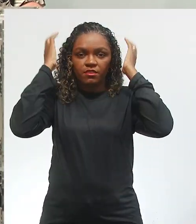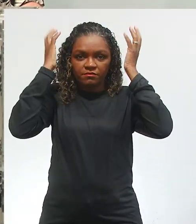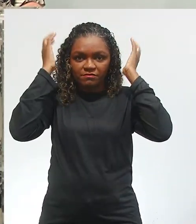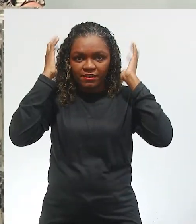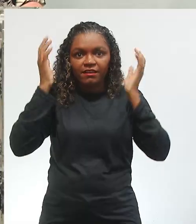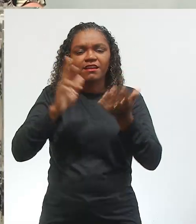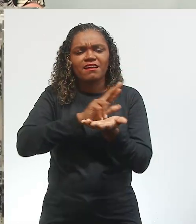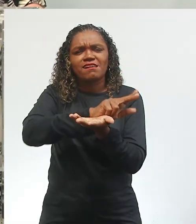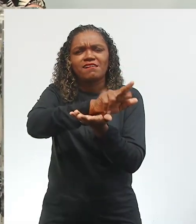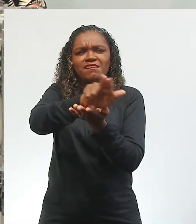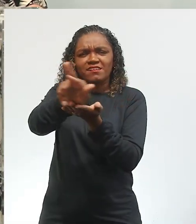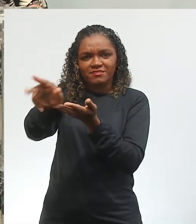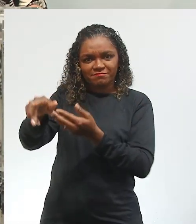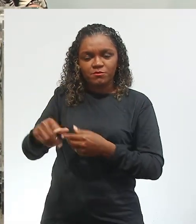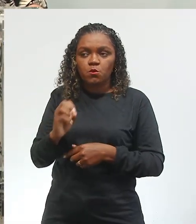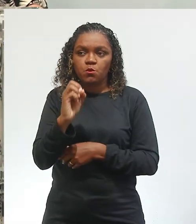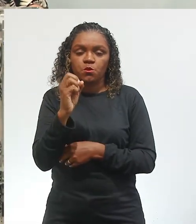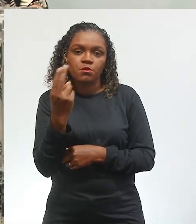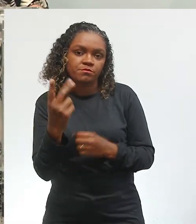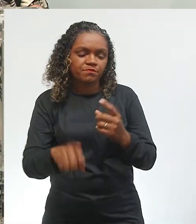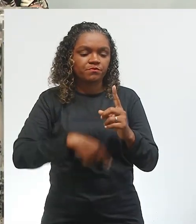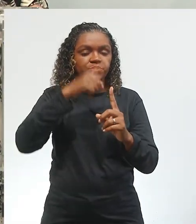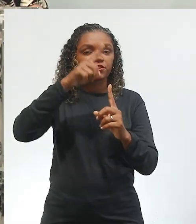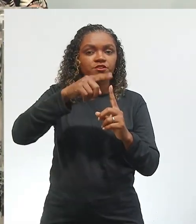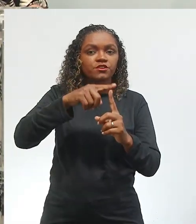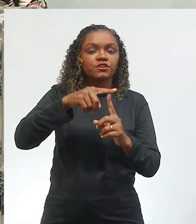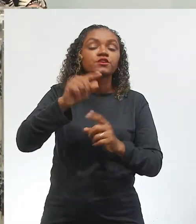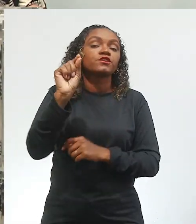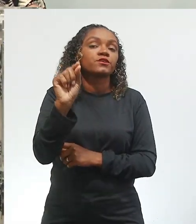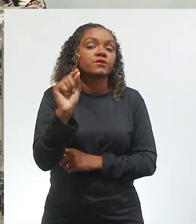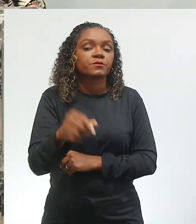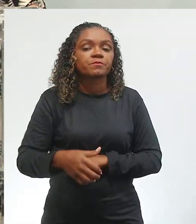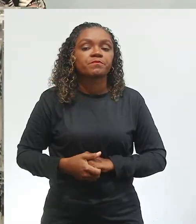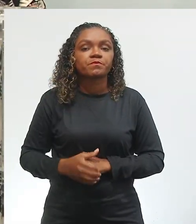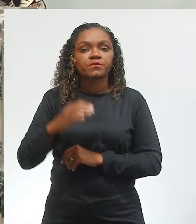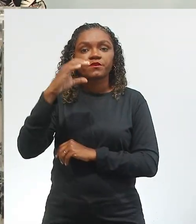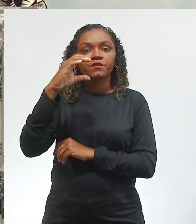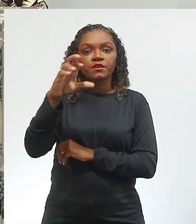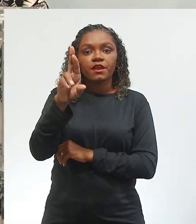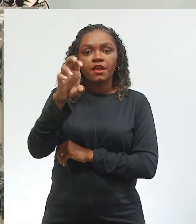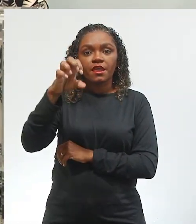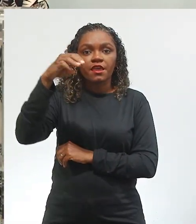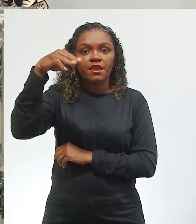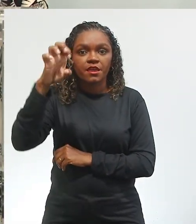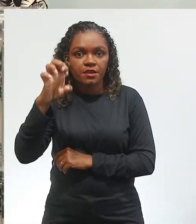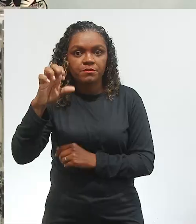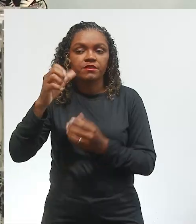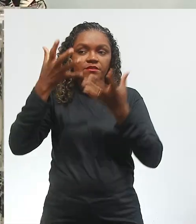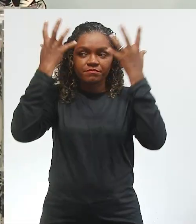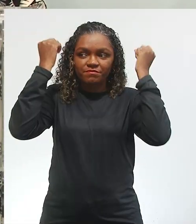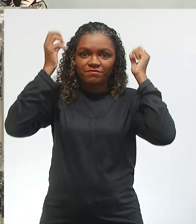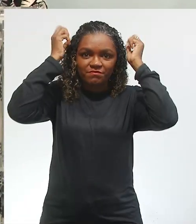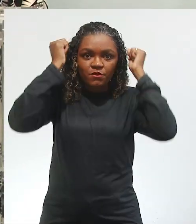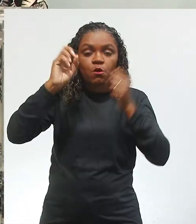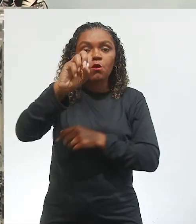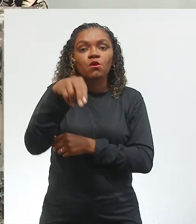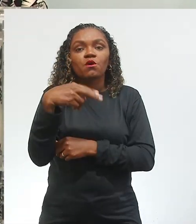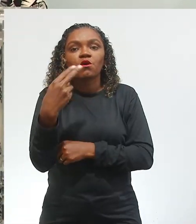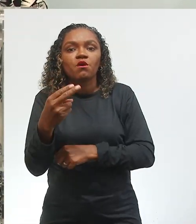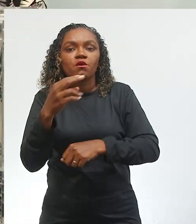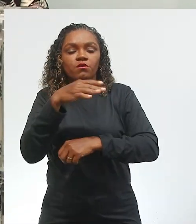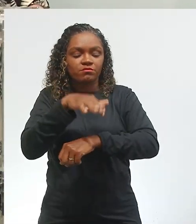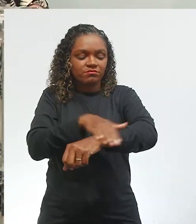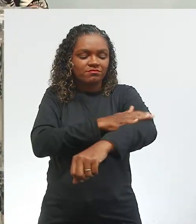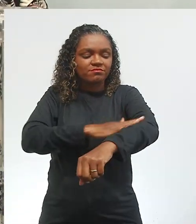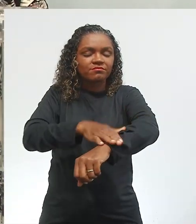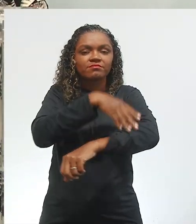uma quantidade imensa, de tipos de cremes de cabelo ou de